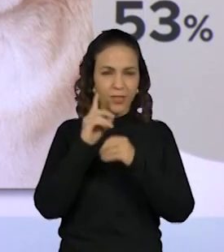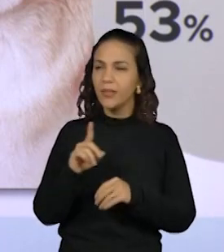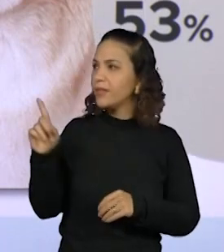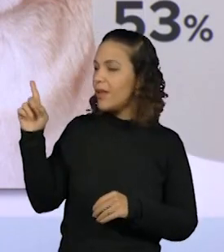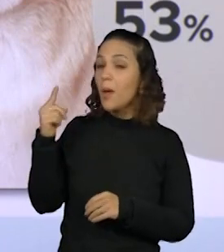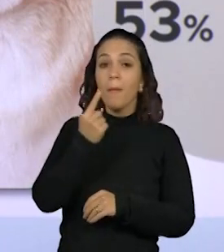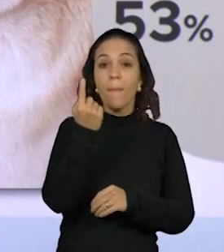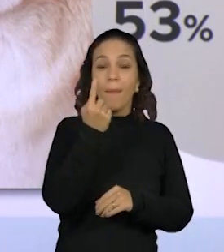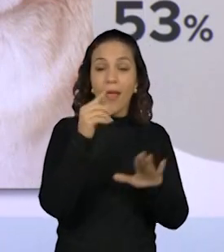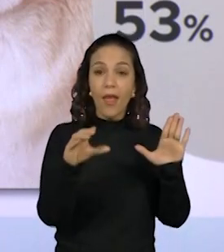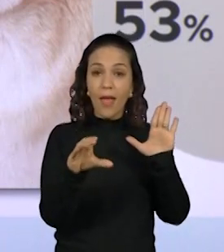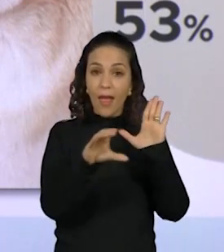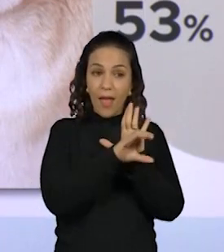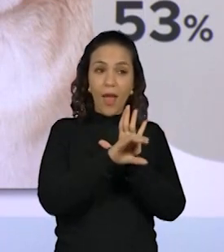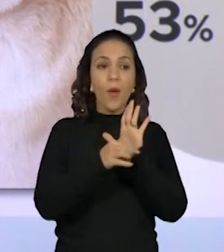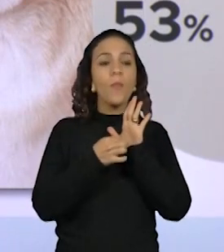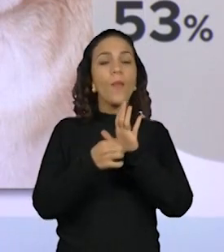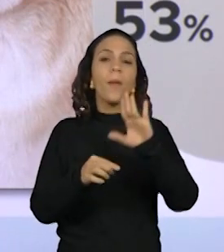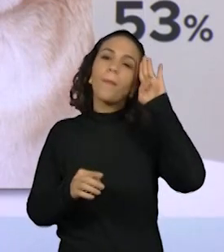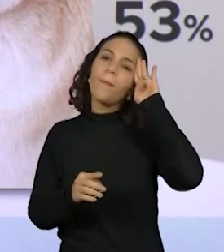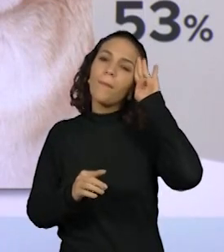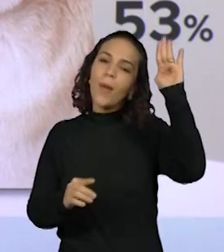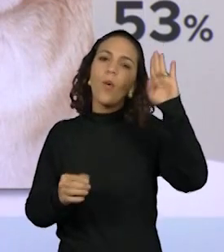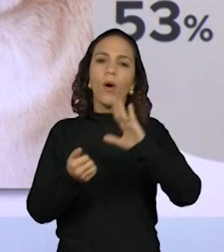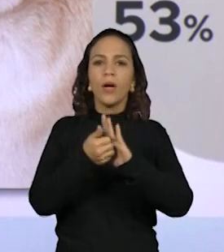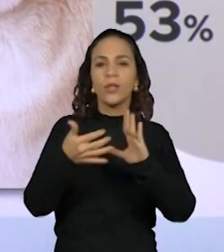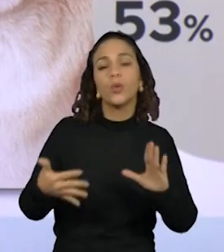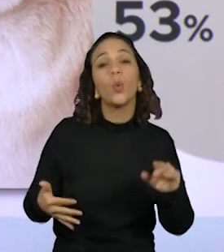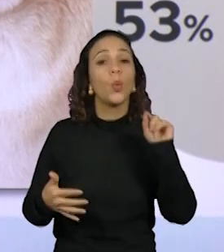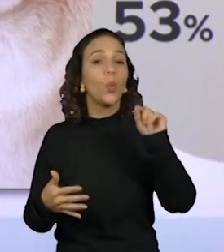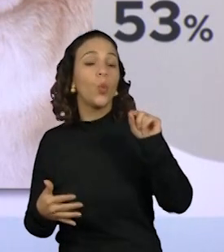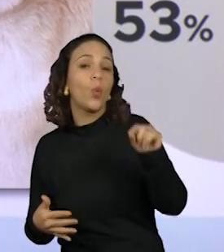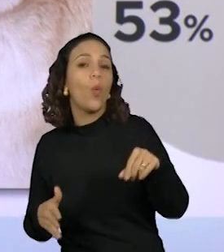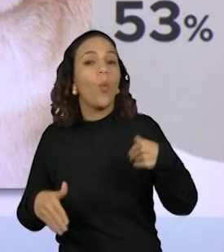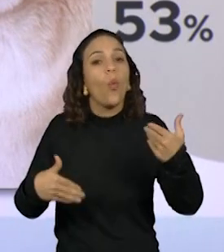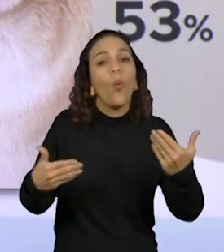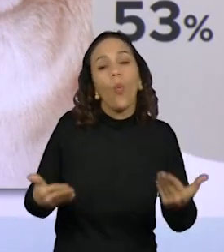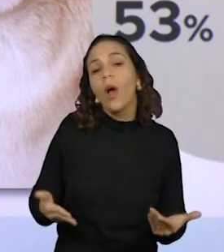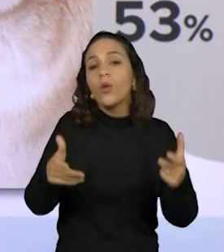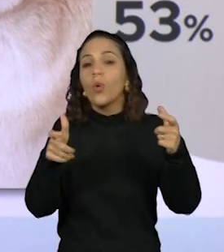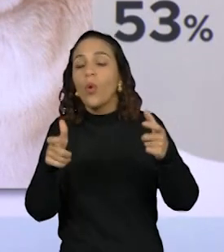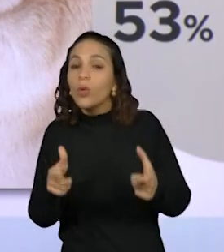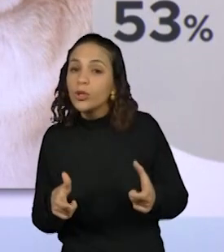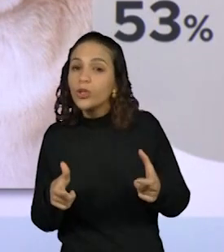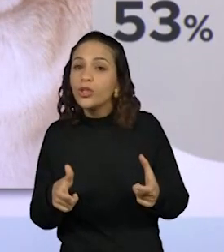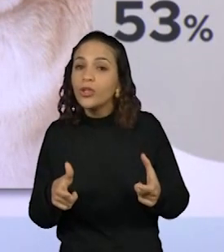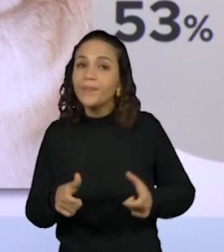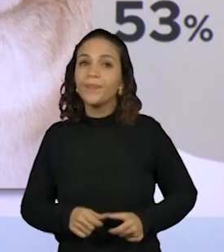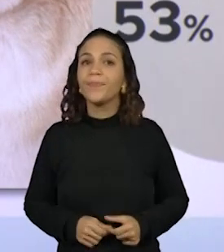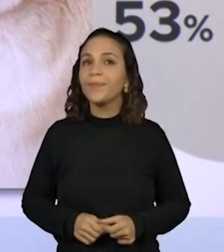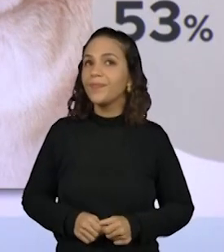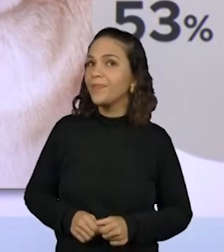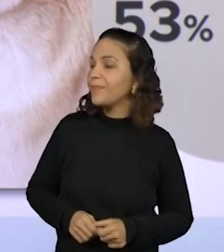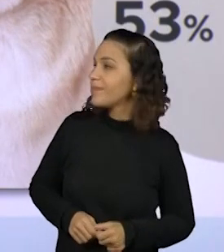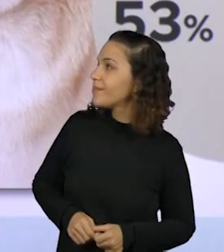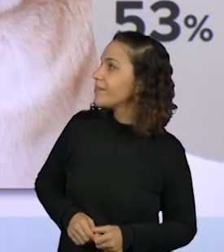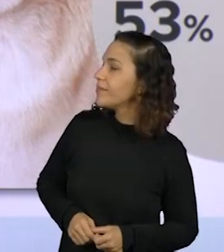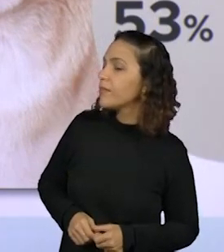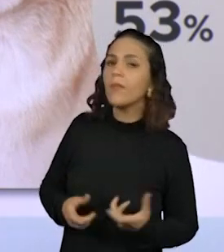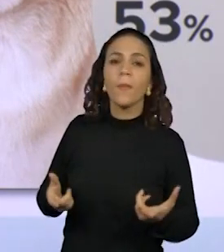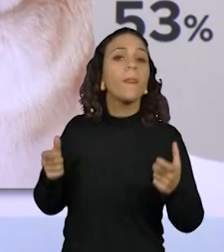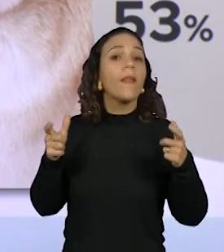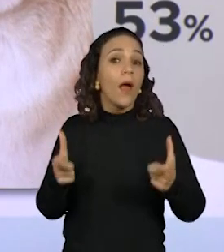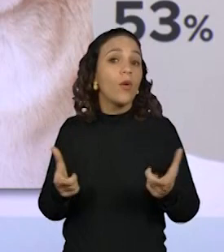lead, mostra as principais características, o que, quando, onde e onde aconteceu. Isso é importante